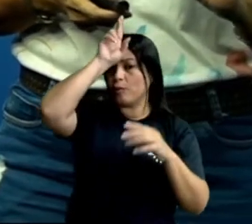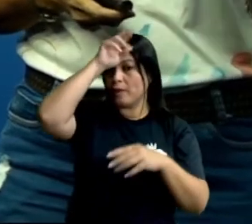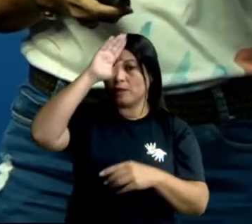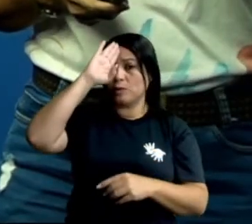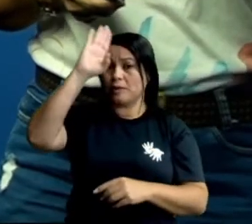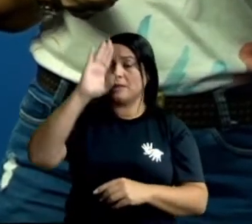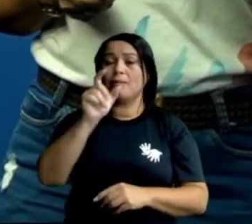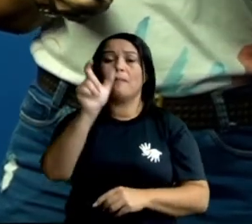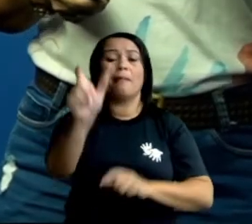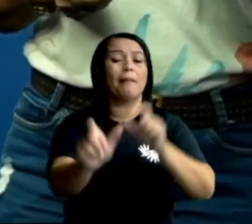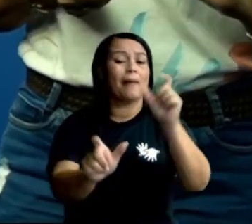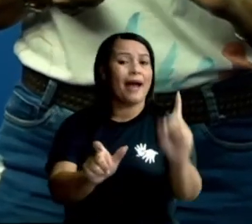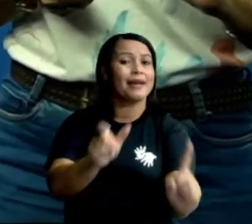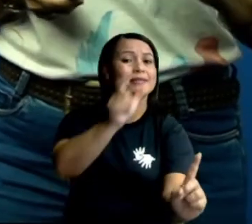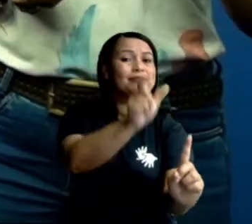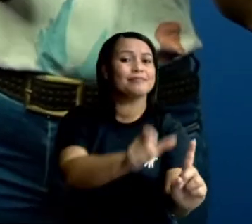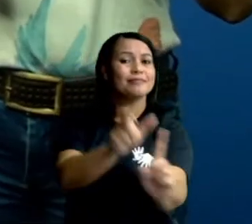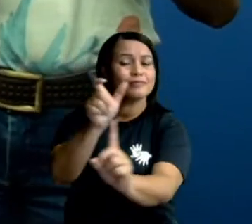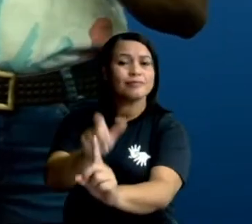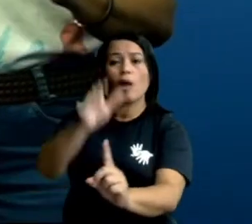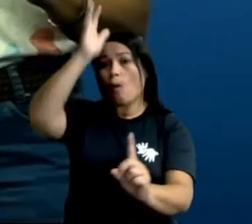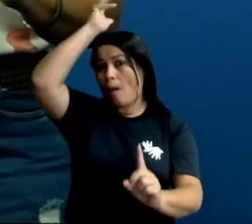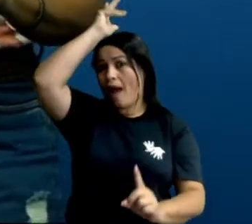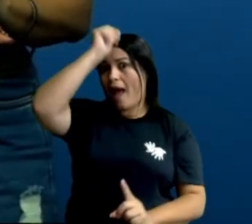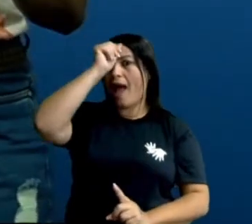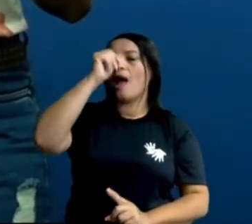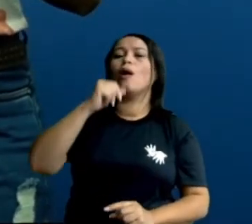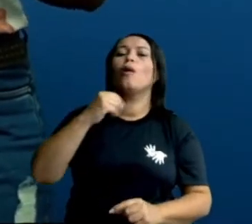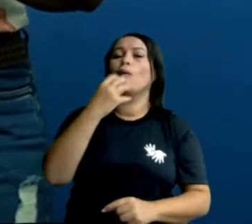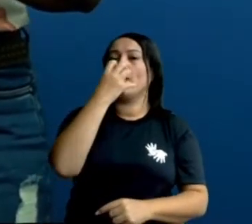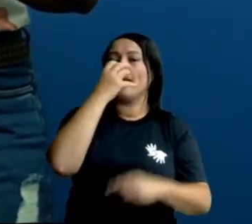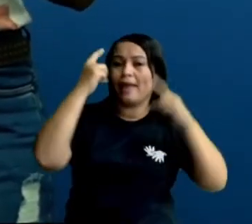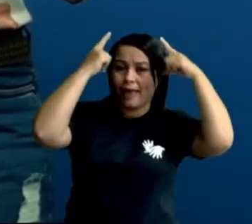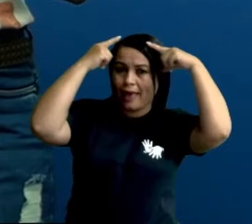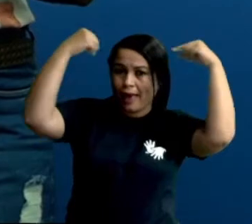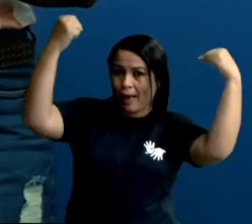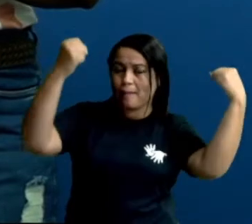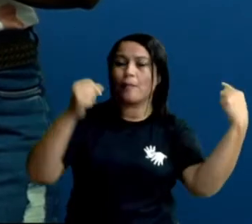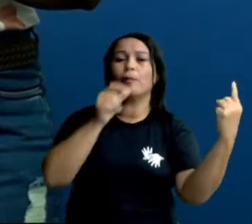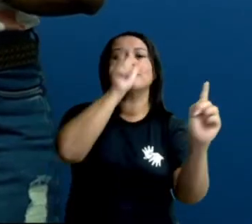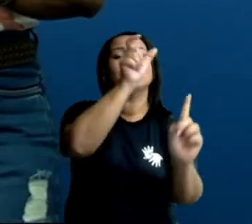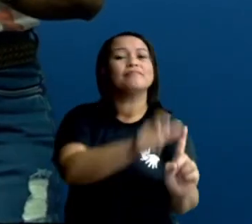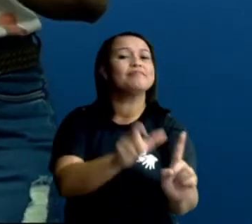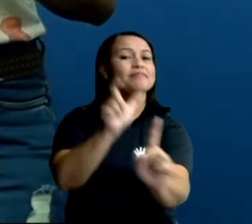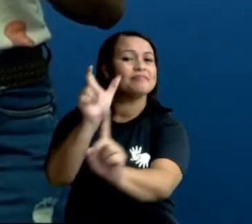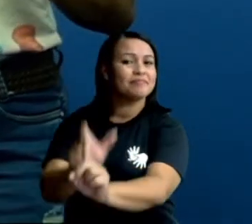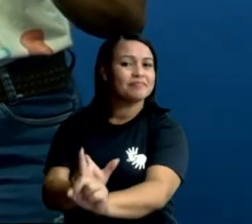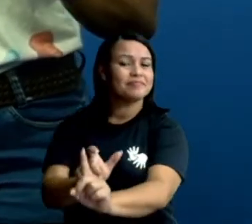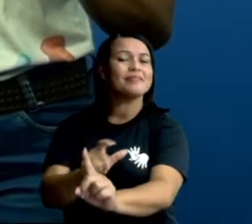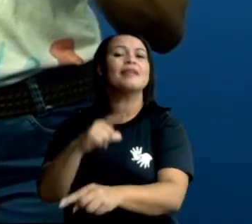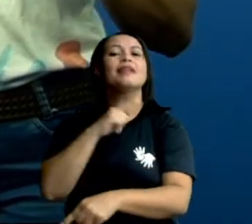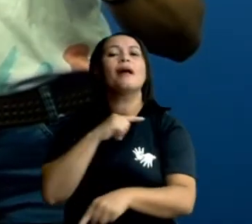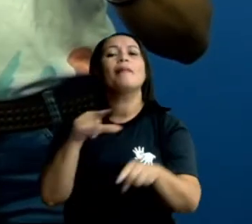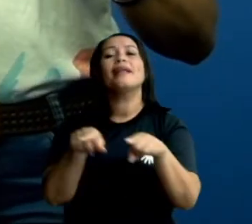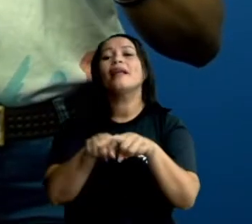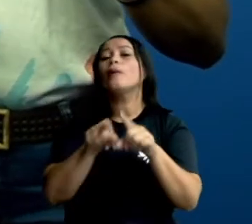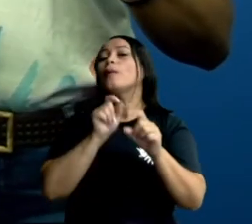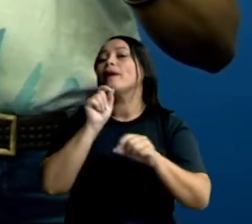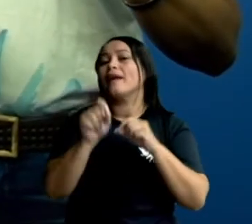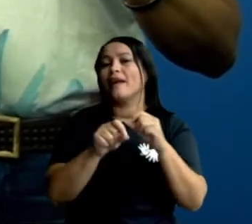formiga. O galo e a raposa, os personagens principais é o galo e a raposa. E